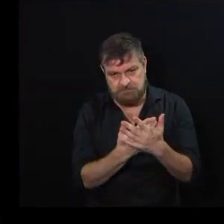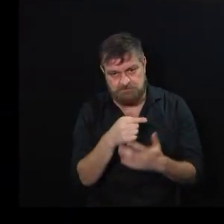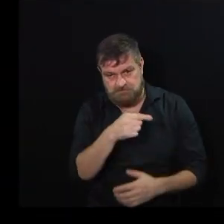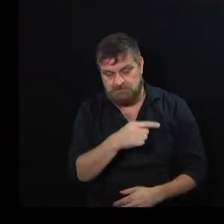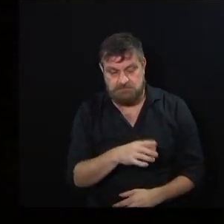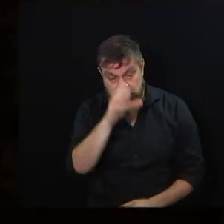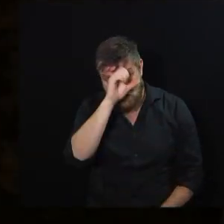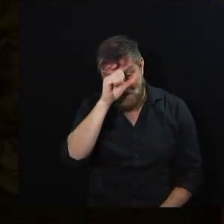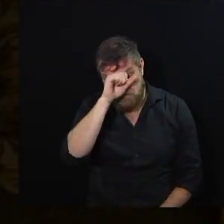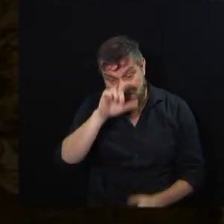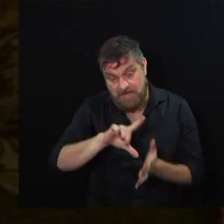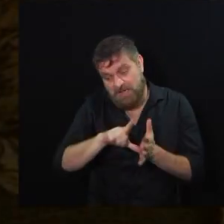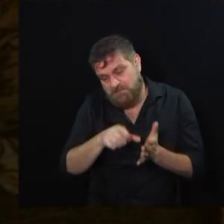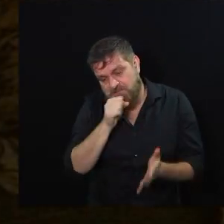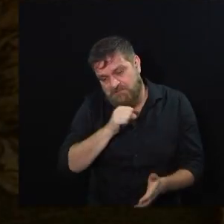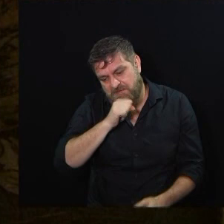velha.